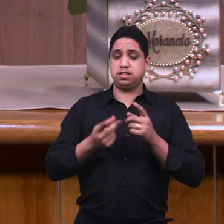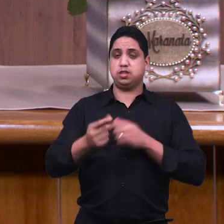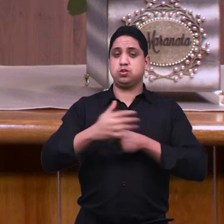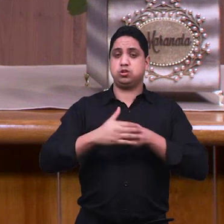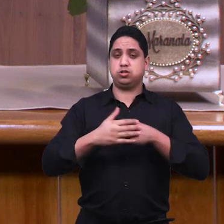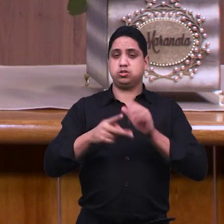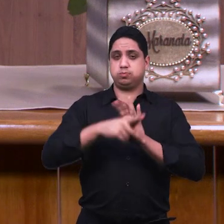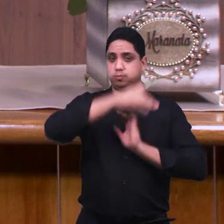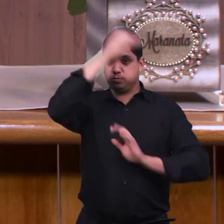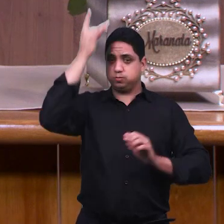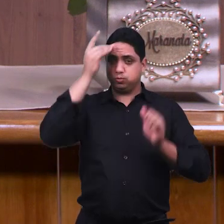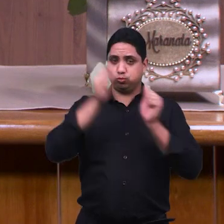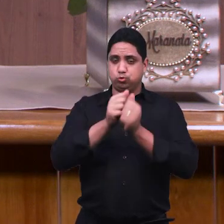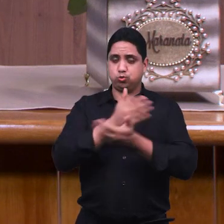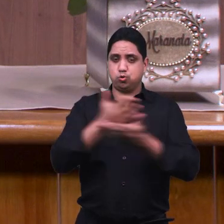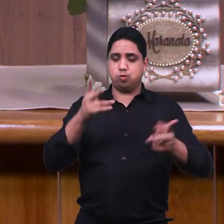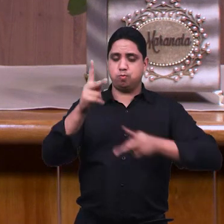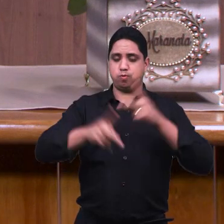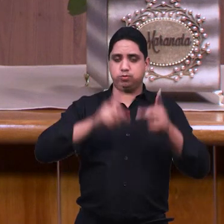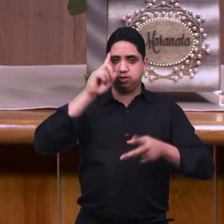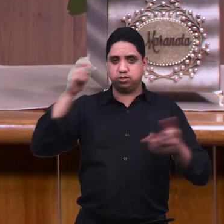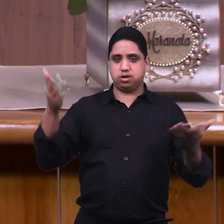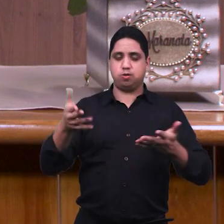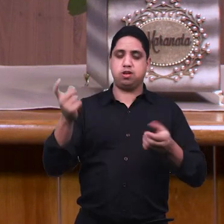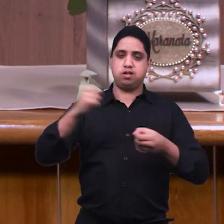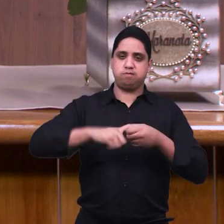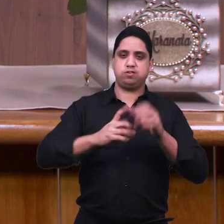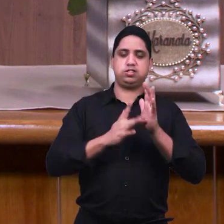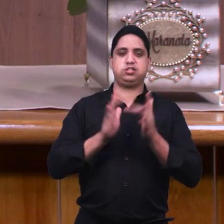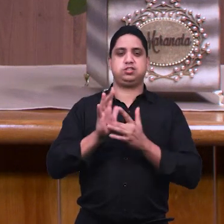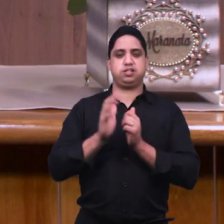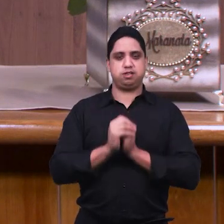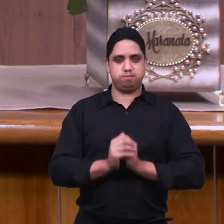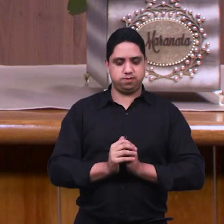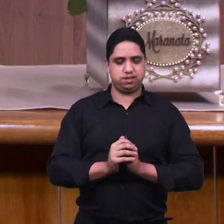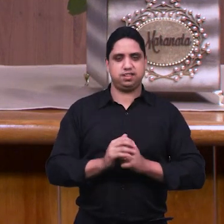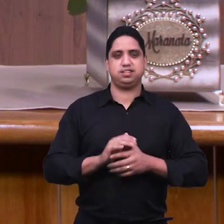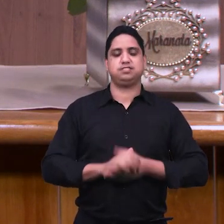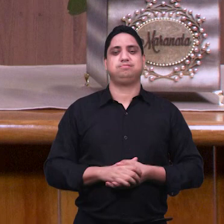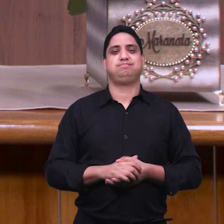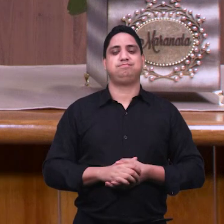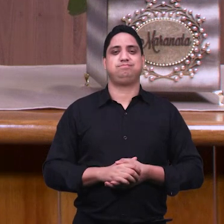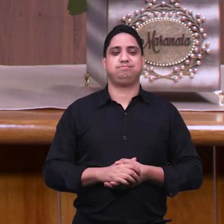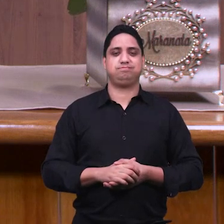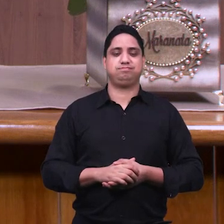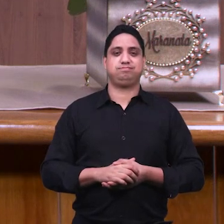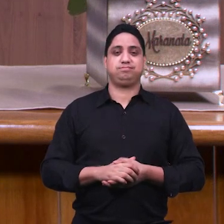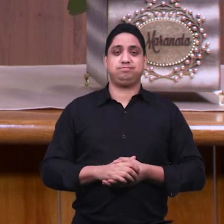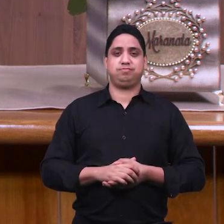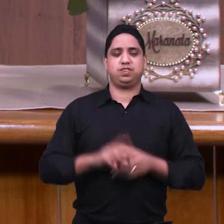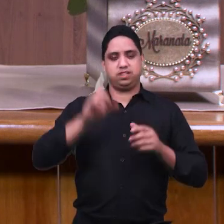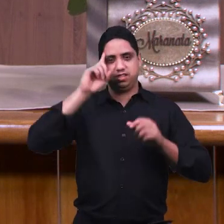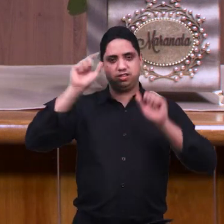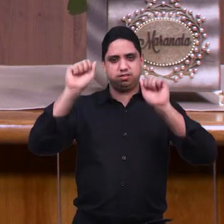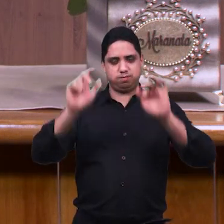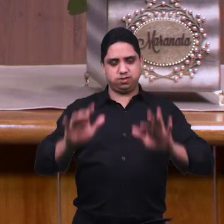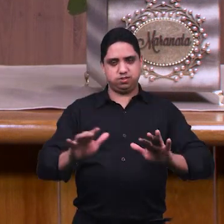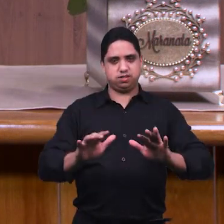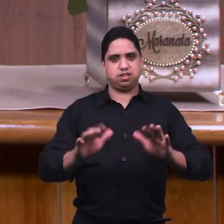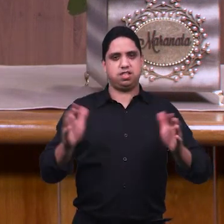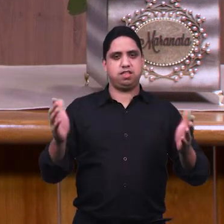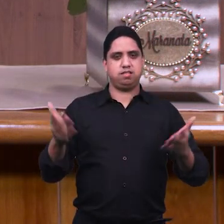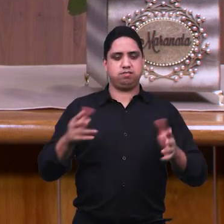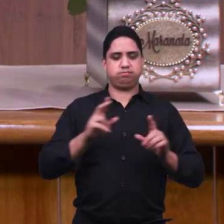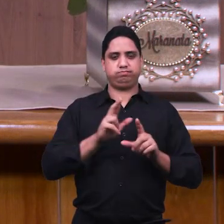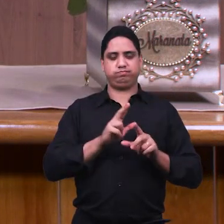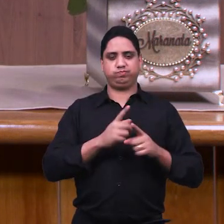Espírito Santo, seja com todo o povo de Deus agora e até a volta do Senhor Jesus. Amém, Senhor, amém. Que Deus abençoe.